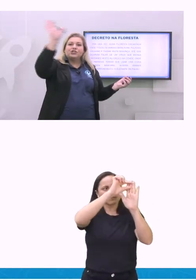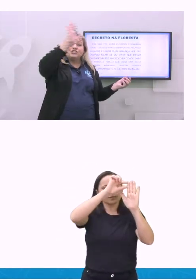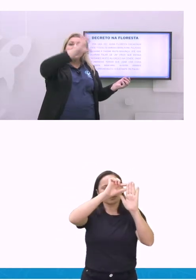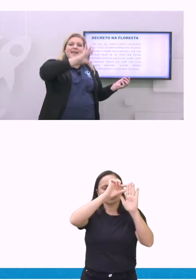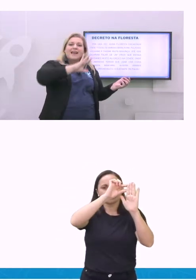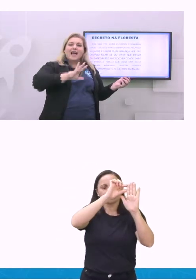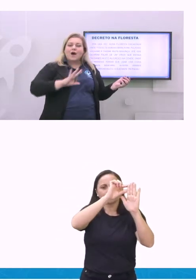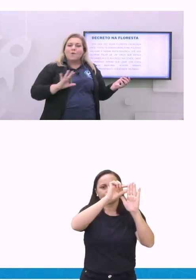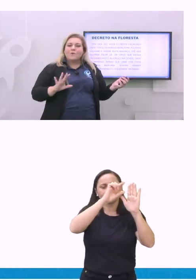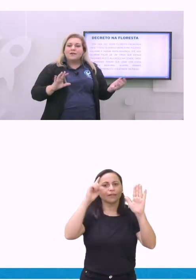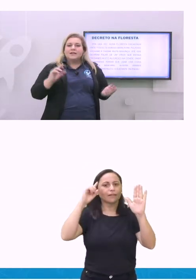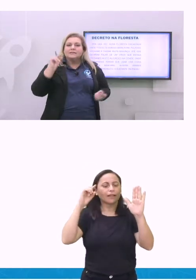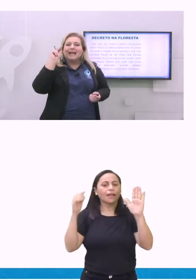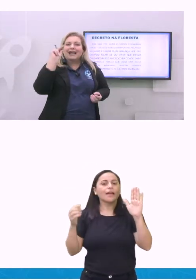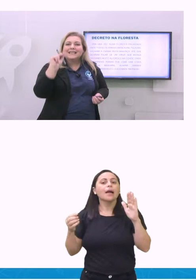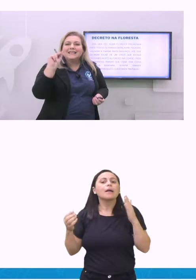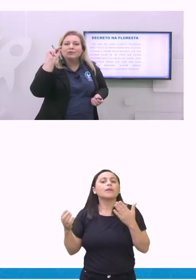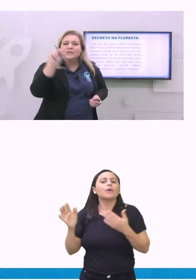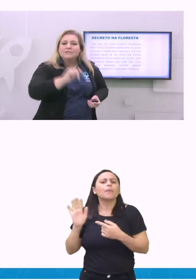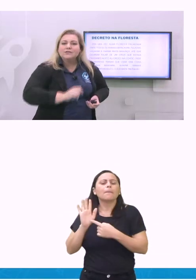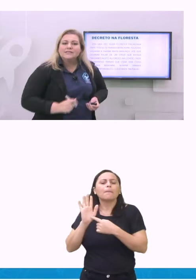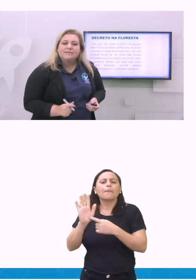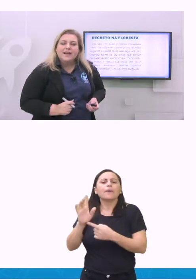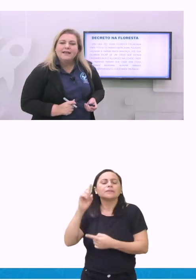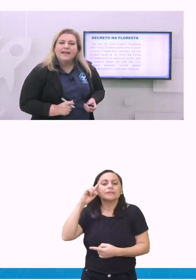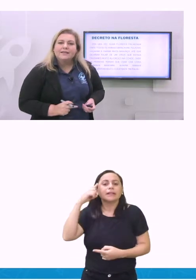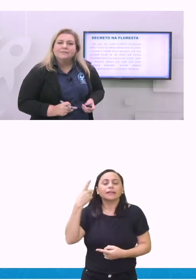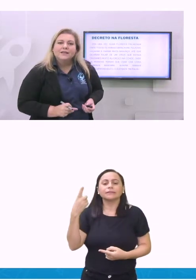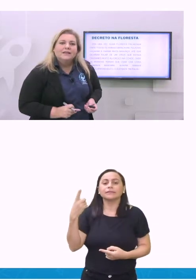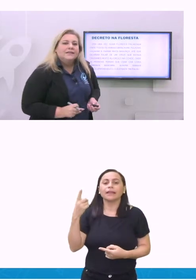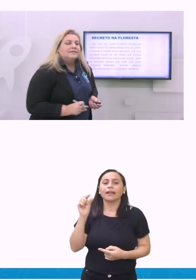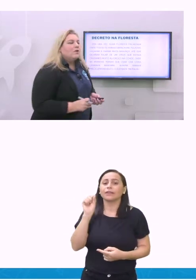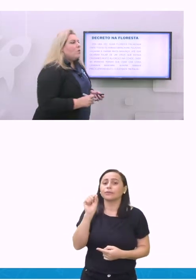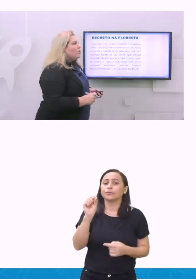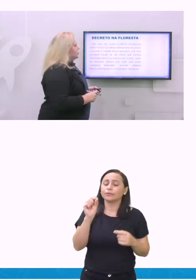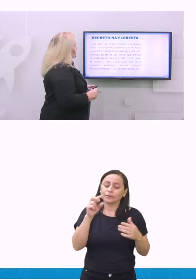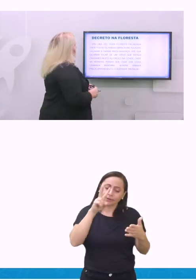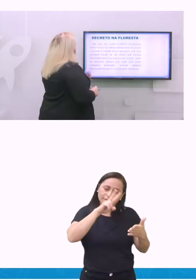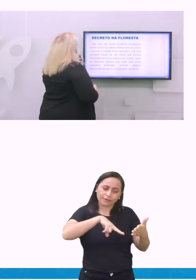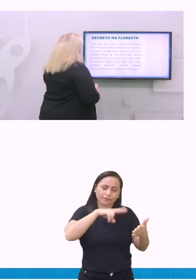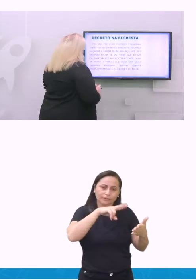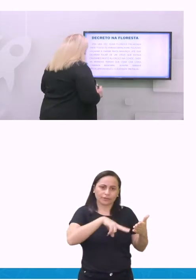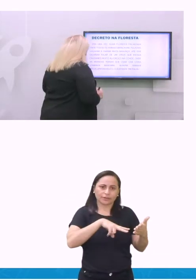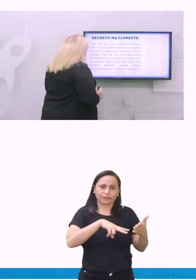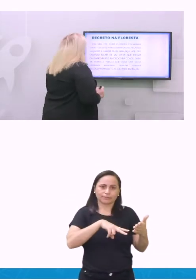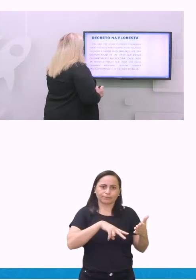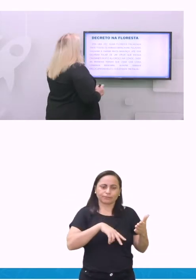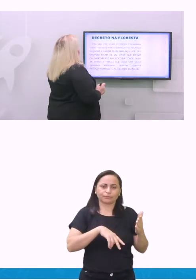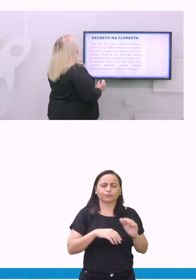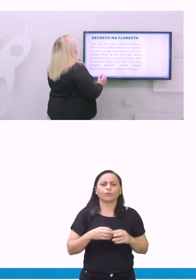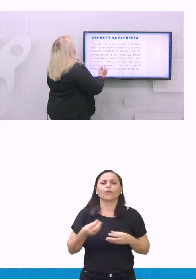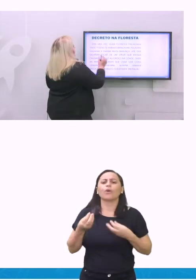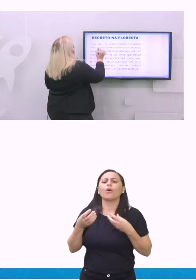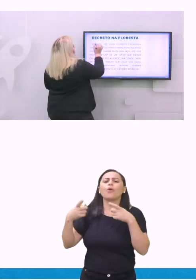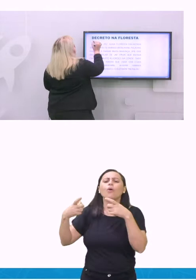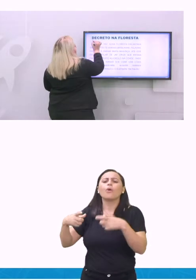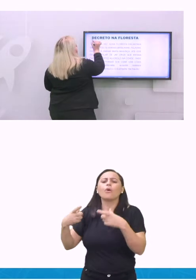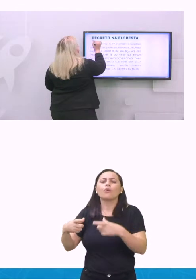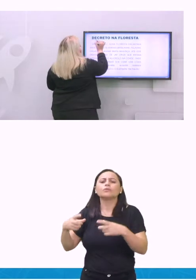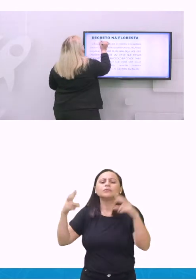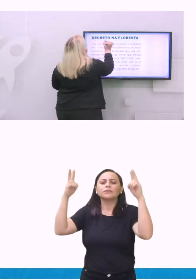ideia geral daquilo que você vai ler. Então, onde está o nosso título aqui,